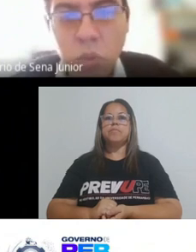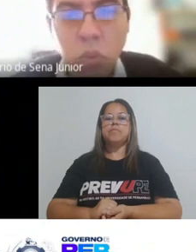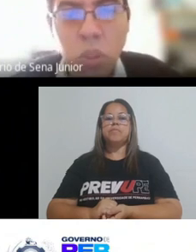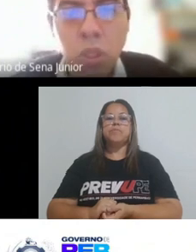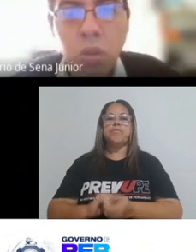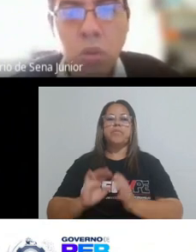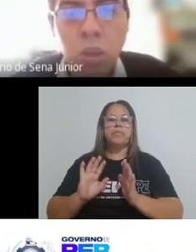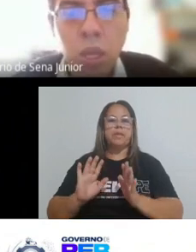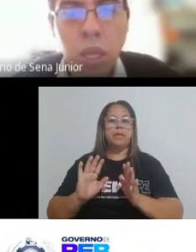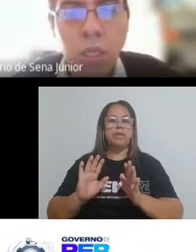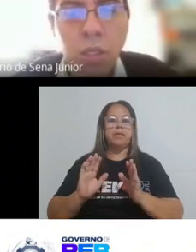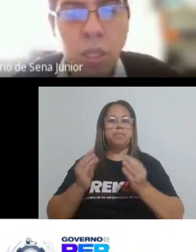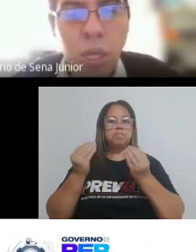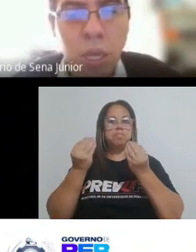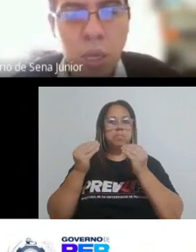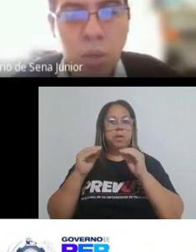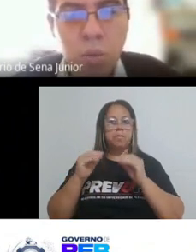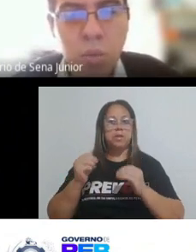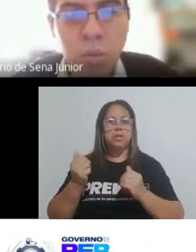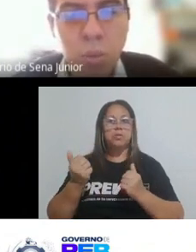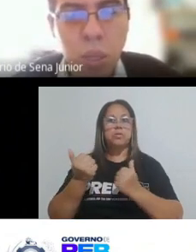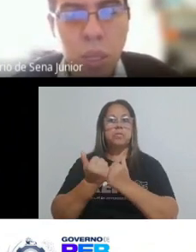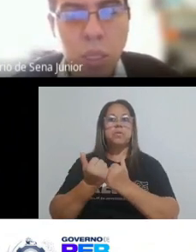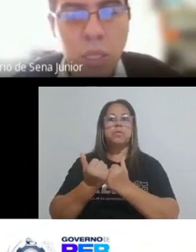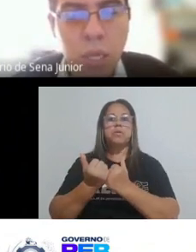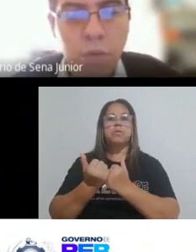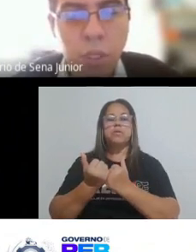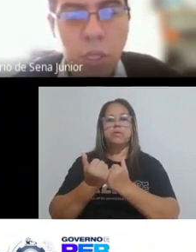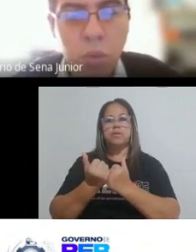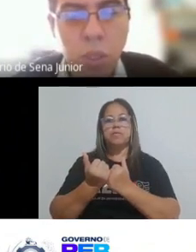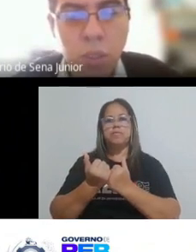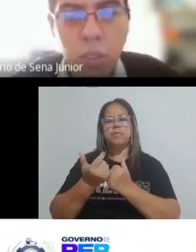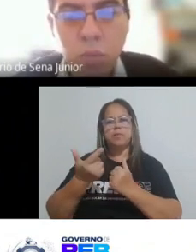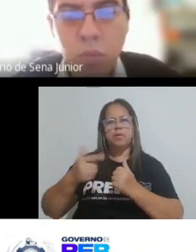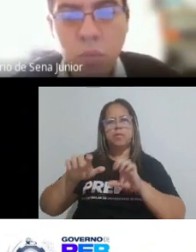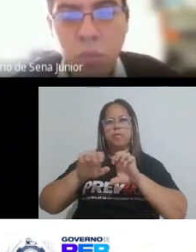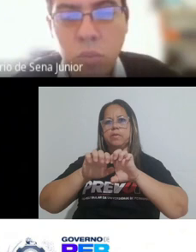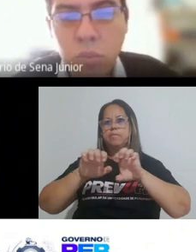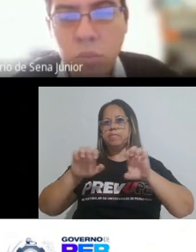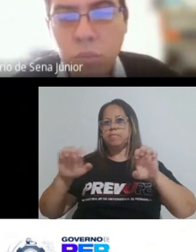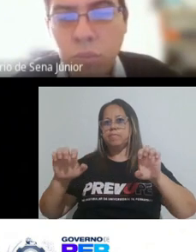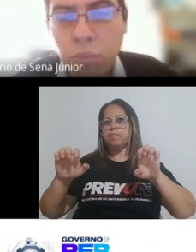Substituindo esta, reescrevendo esta equação,